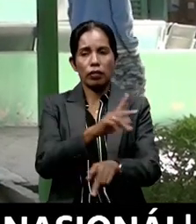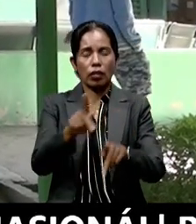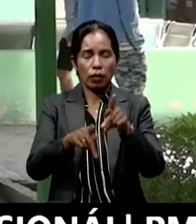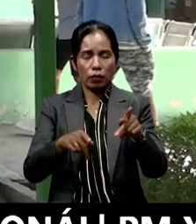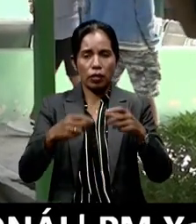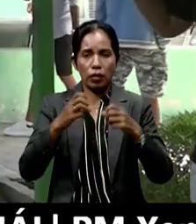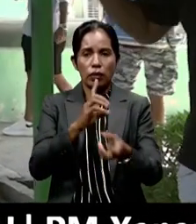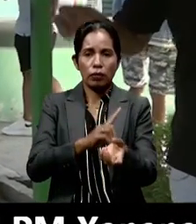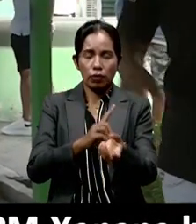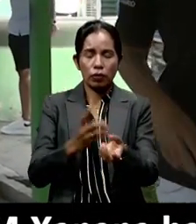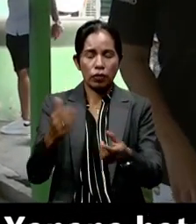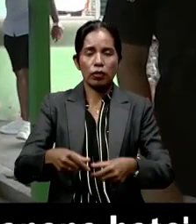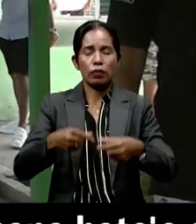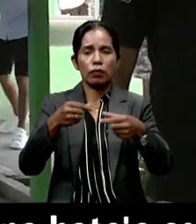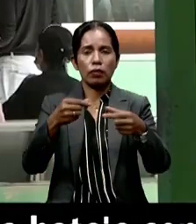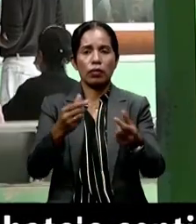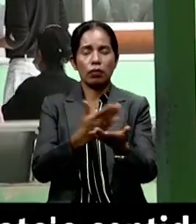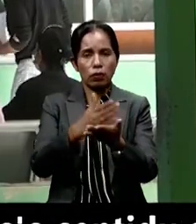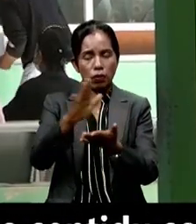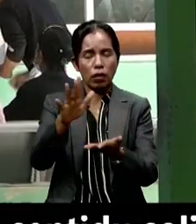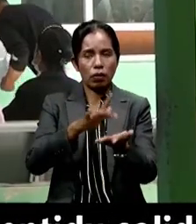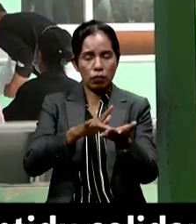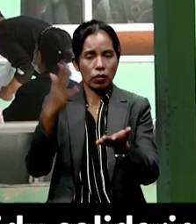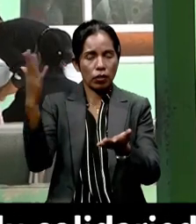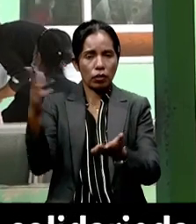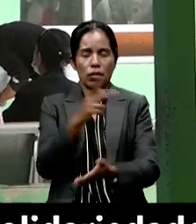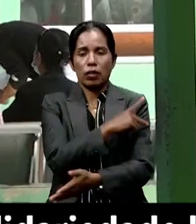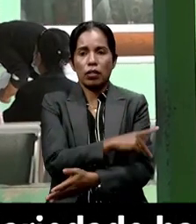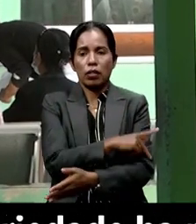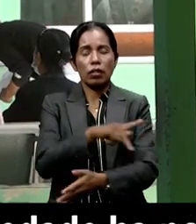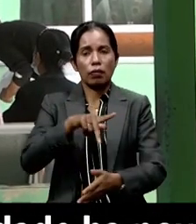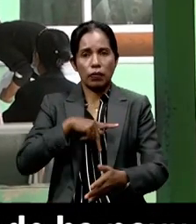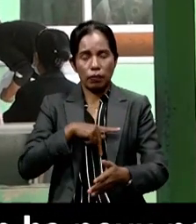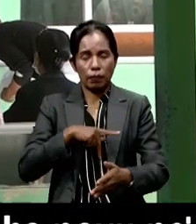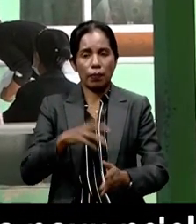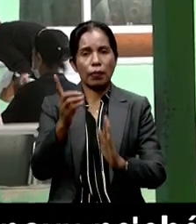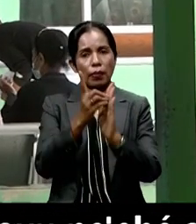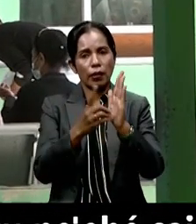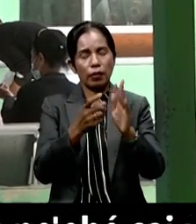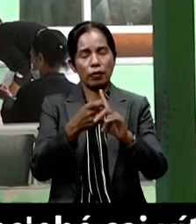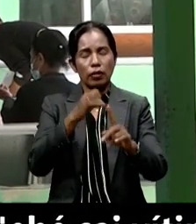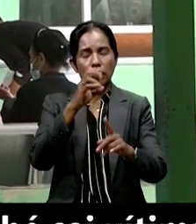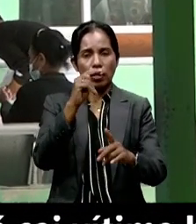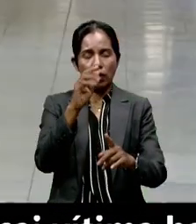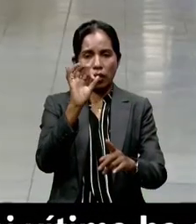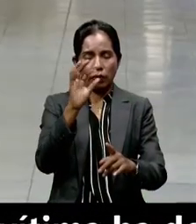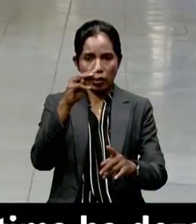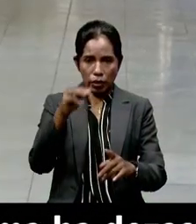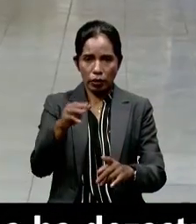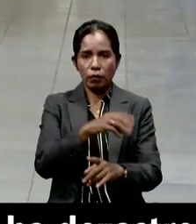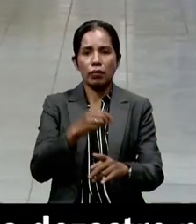Saúde Sira a passar receita para pacientes Sira a Tsonsarásica Imoruk e a clínica privada. Tuirdados o Instituto Nacional Farmácia no Produto Médico,